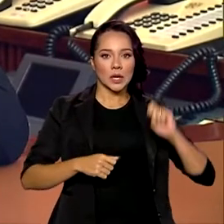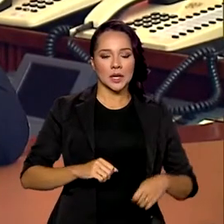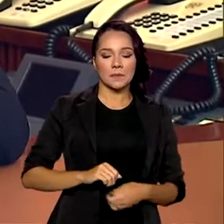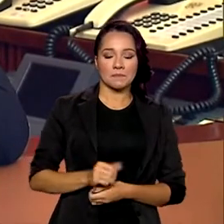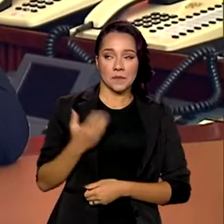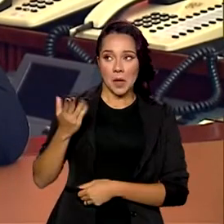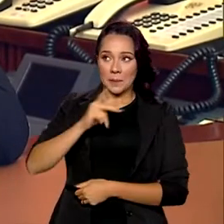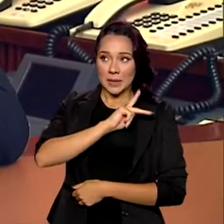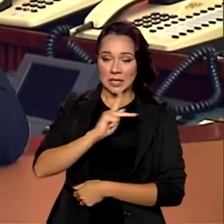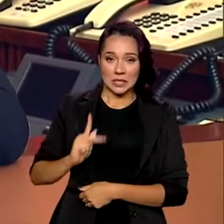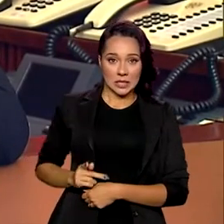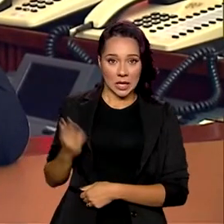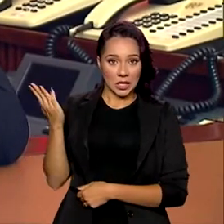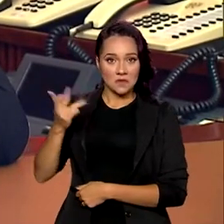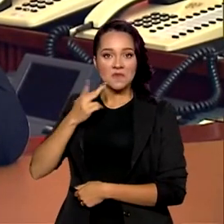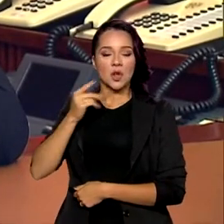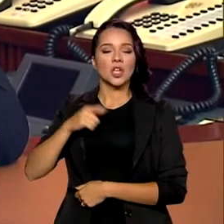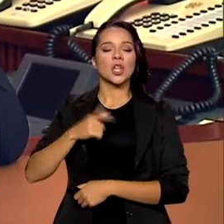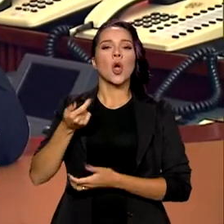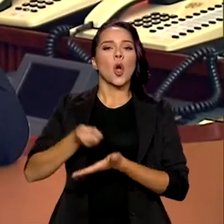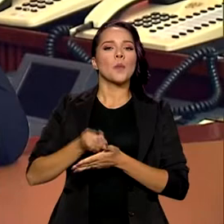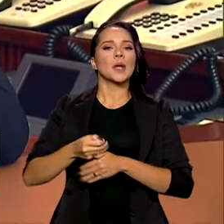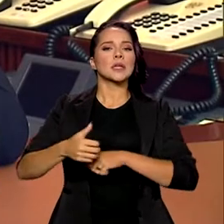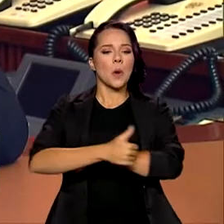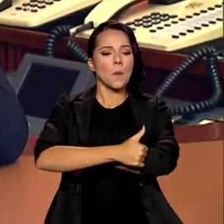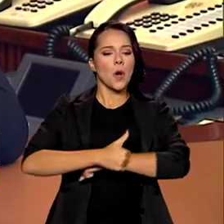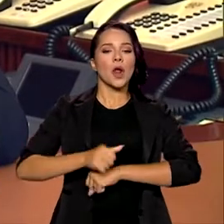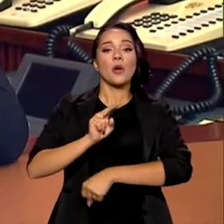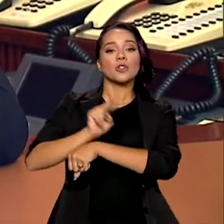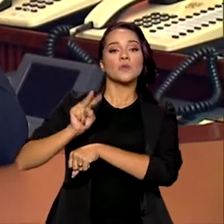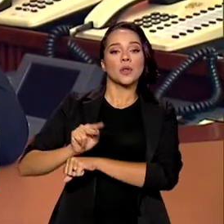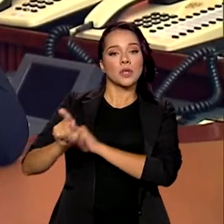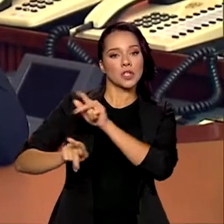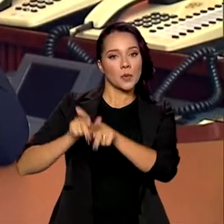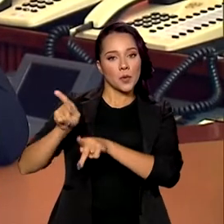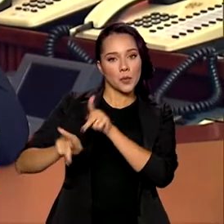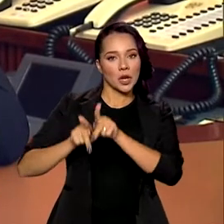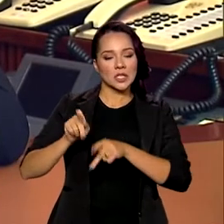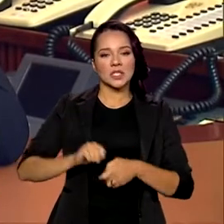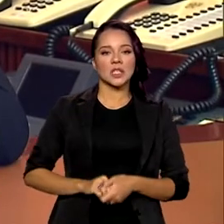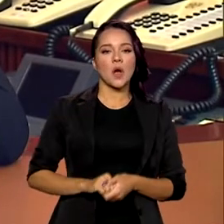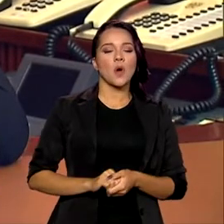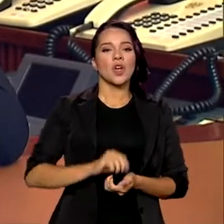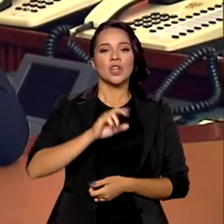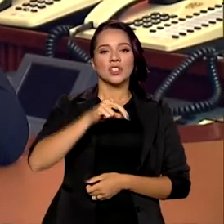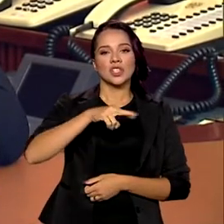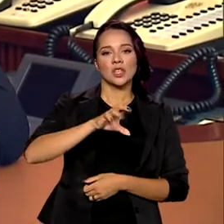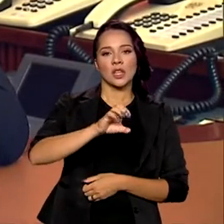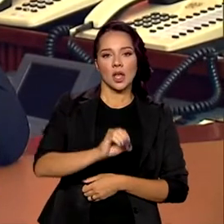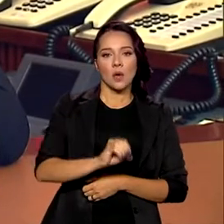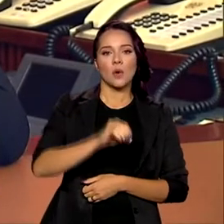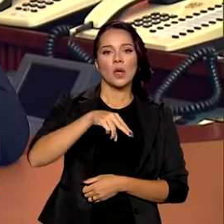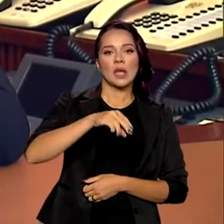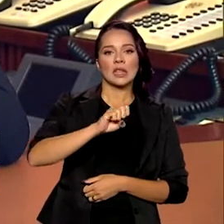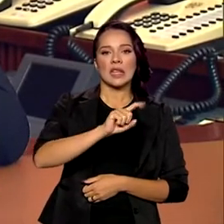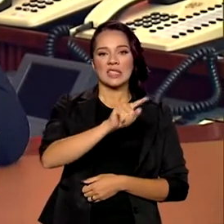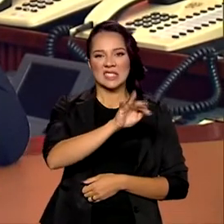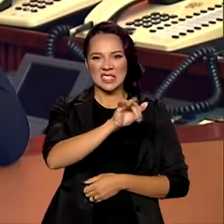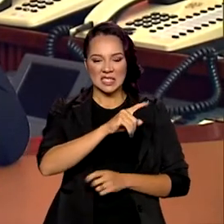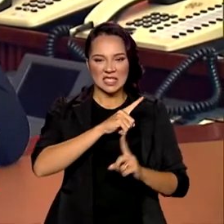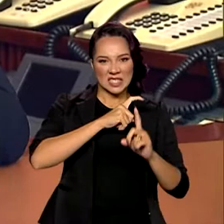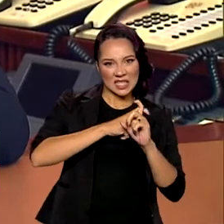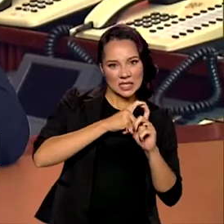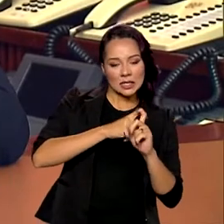Putin afirmou que tem o dever moral de proteger seus habitantes de neonazistas no poder em Kiev.